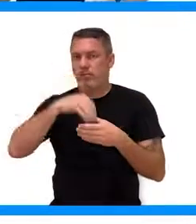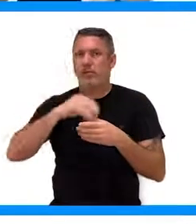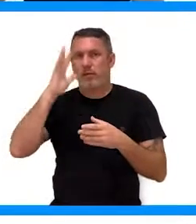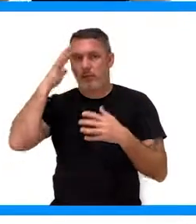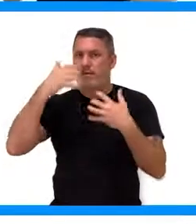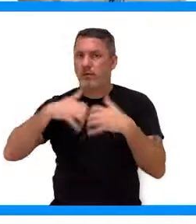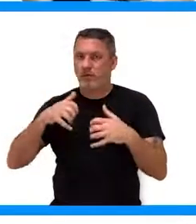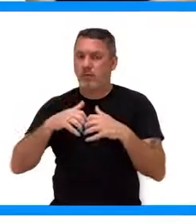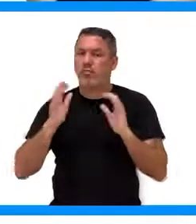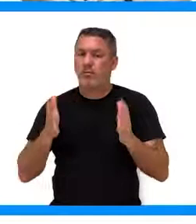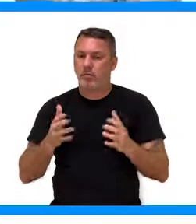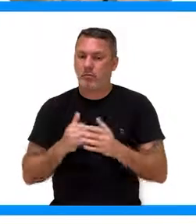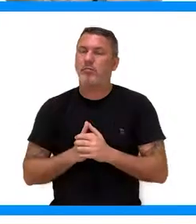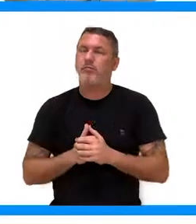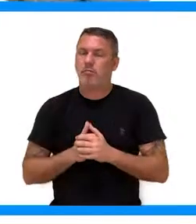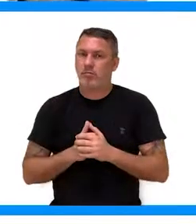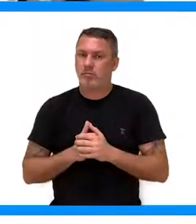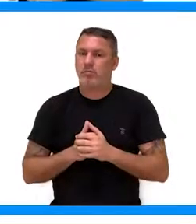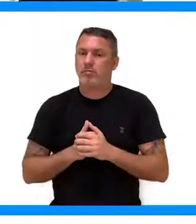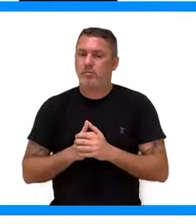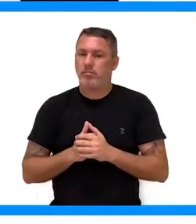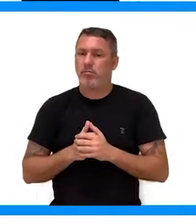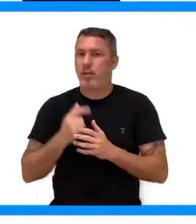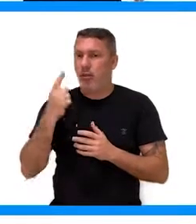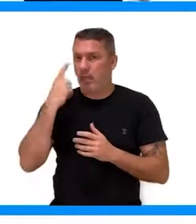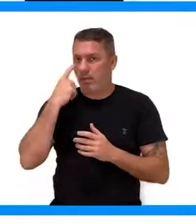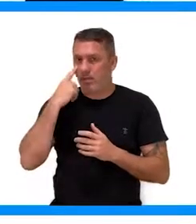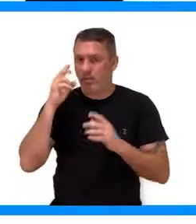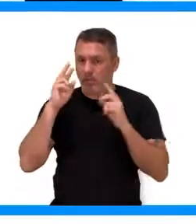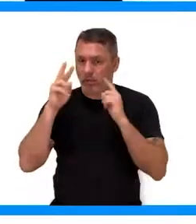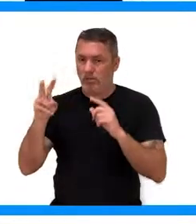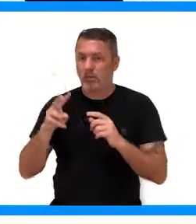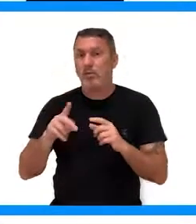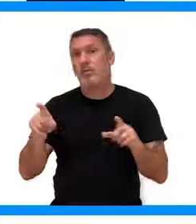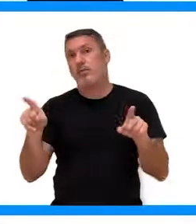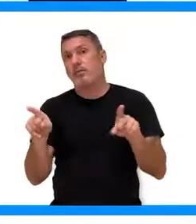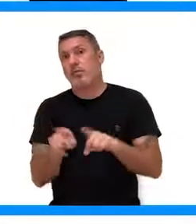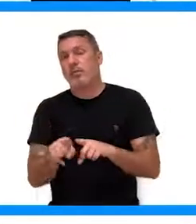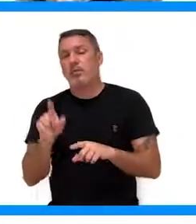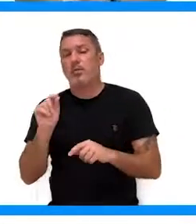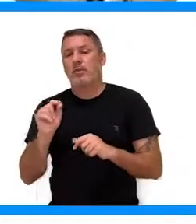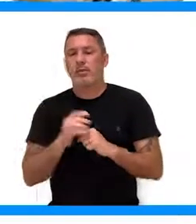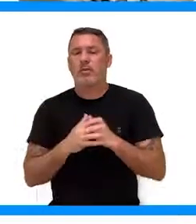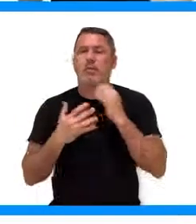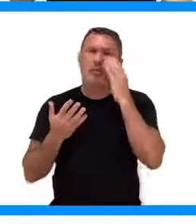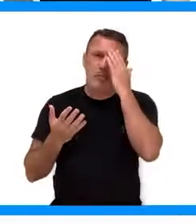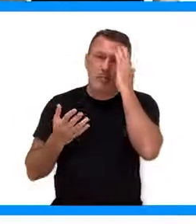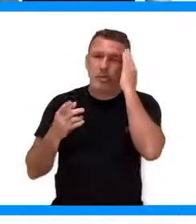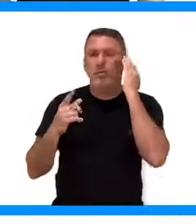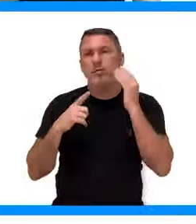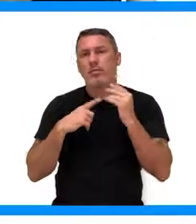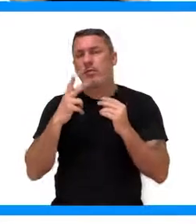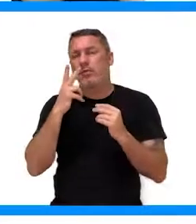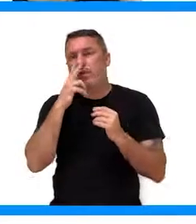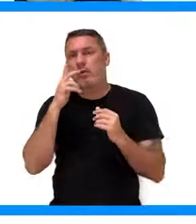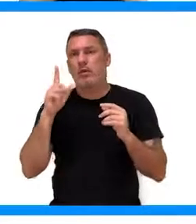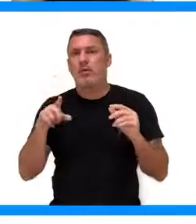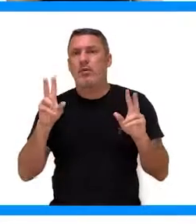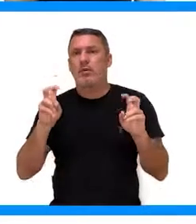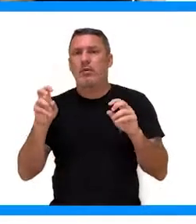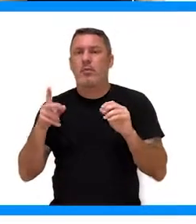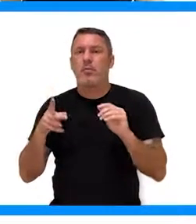uma questão com essa reflexão. Tá? Preste atenção. Além de tudo,